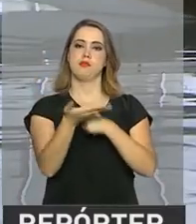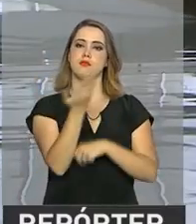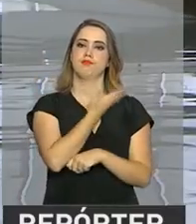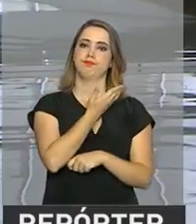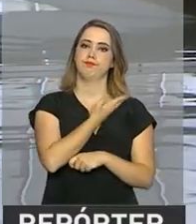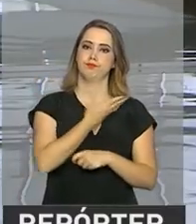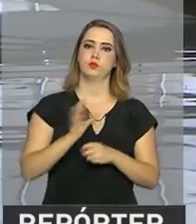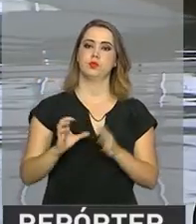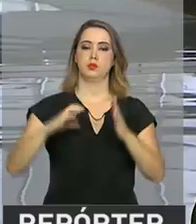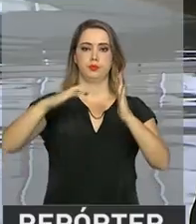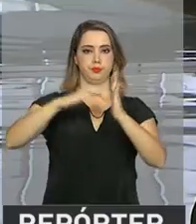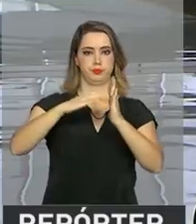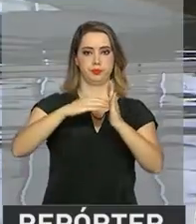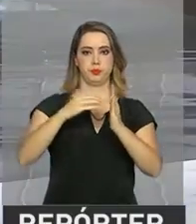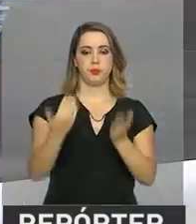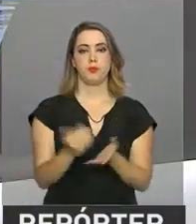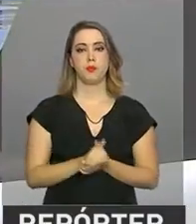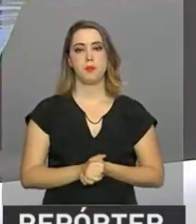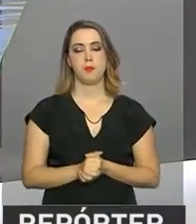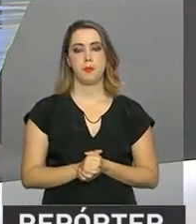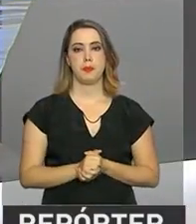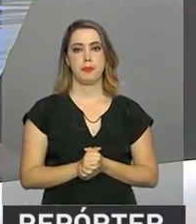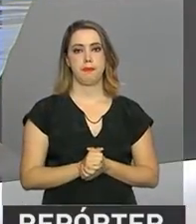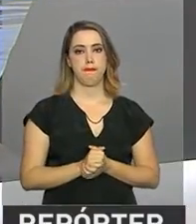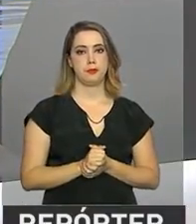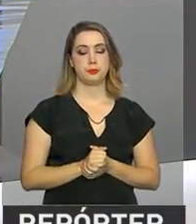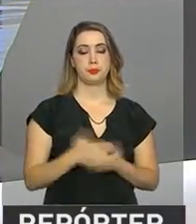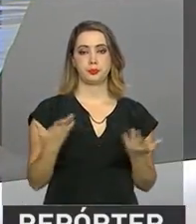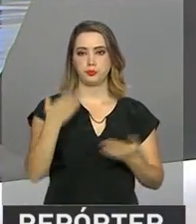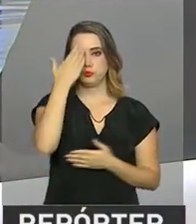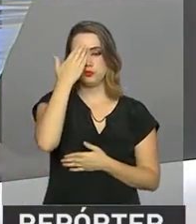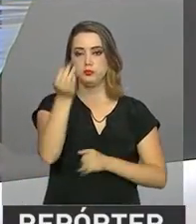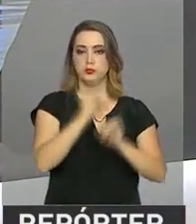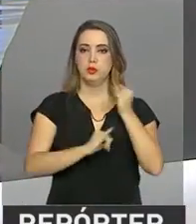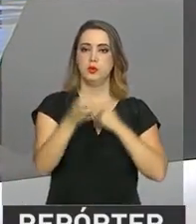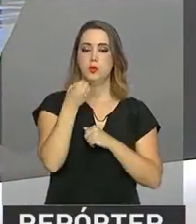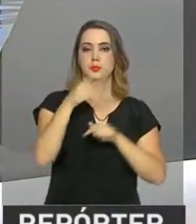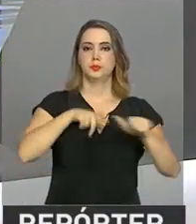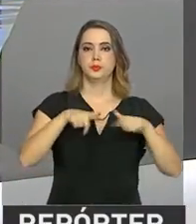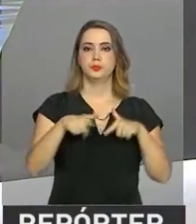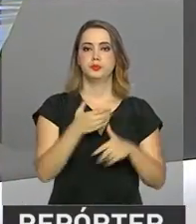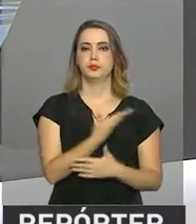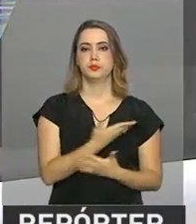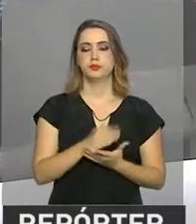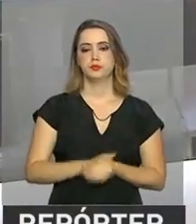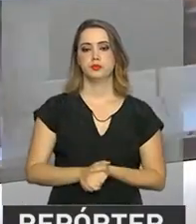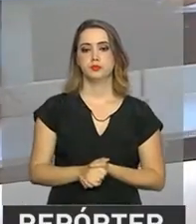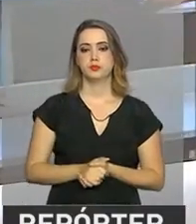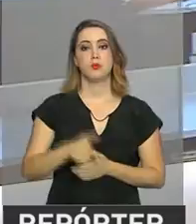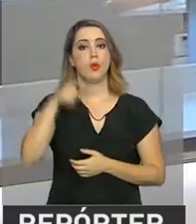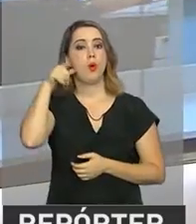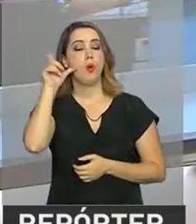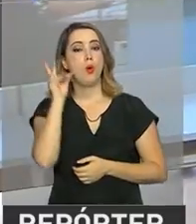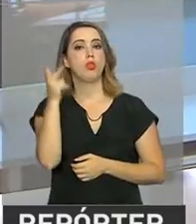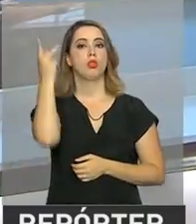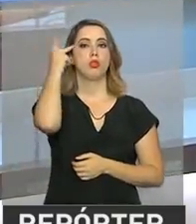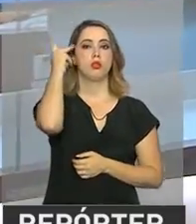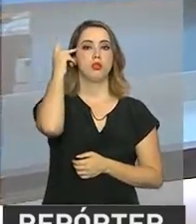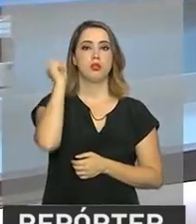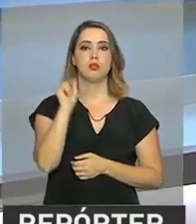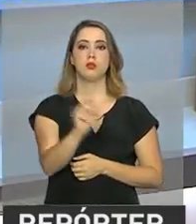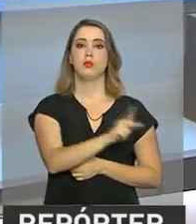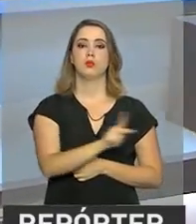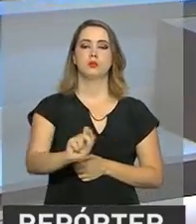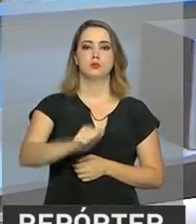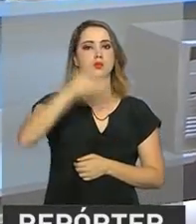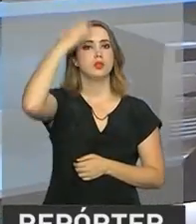federal zé luis volta com você obrigado pelas informações joão pedro bom trabalho para você e ontem em são paulo o presidente michel temer